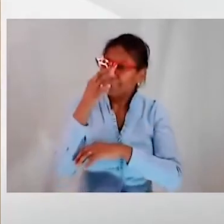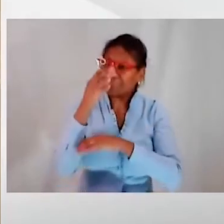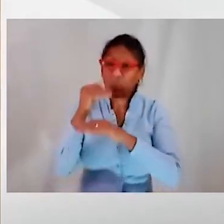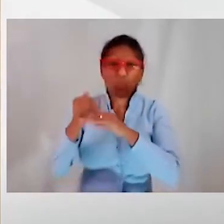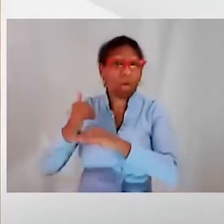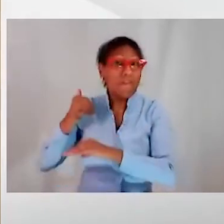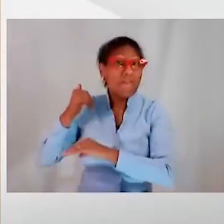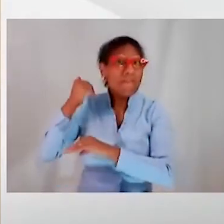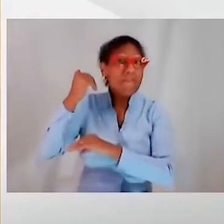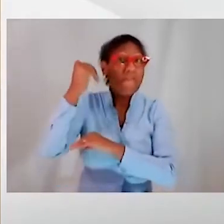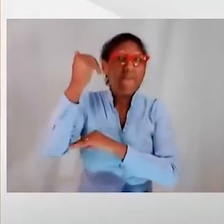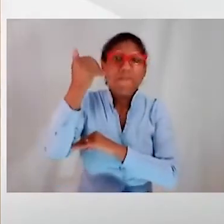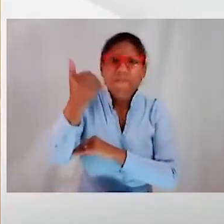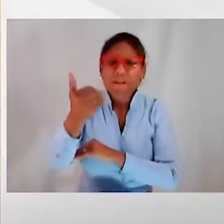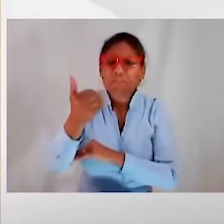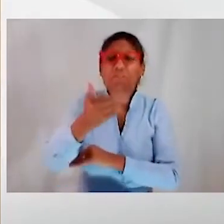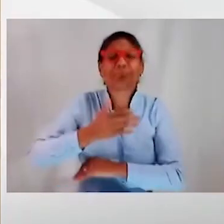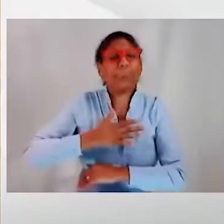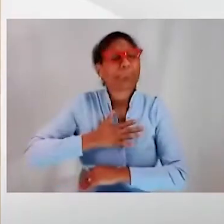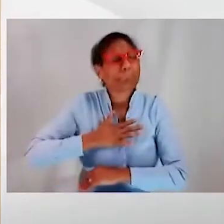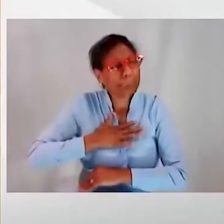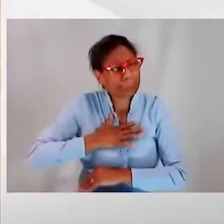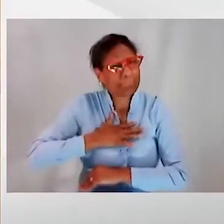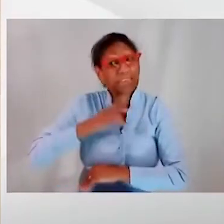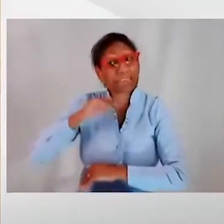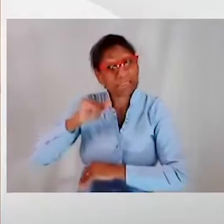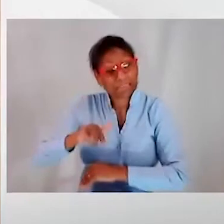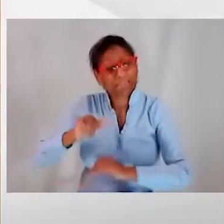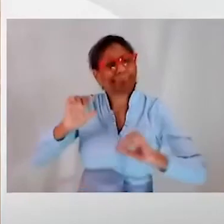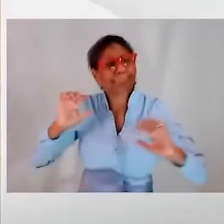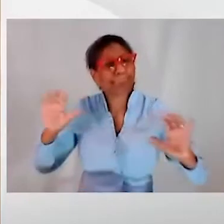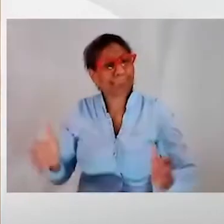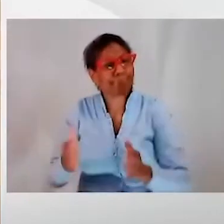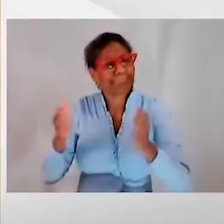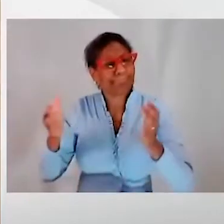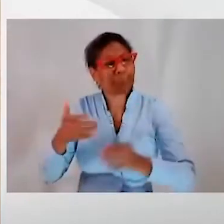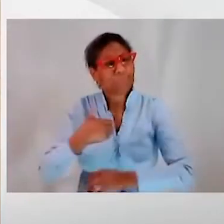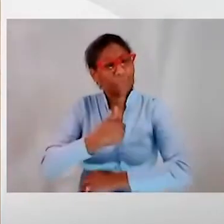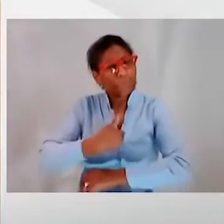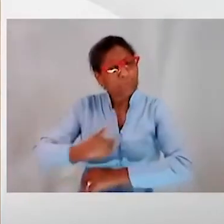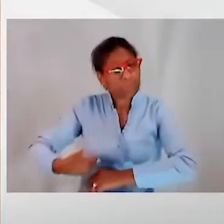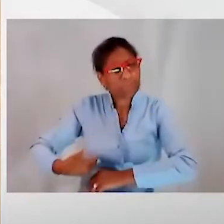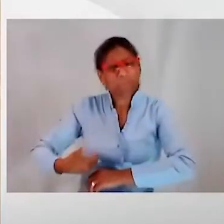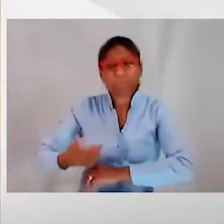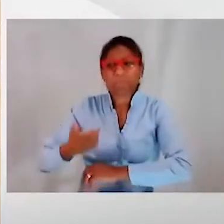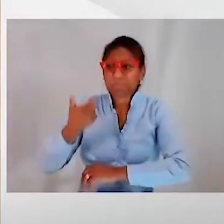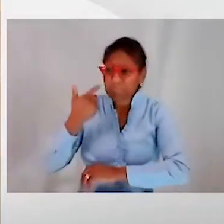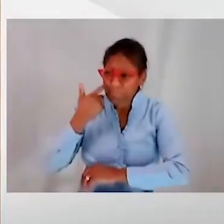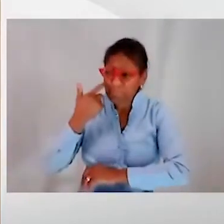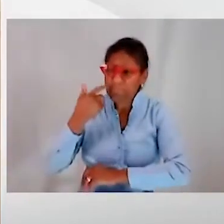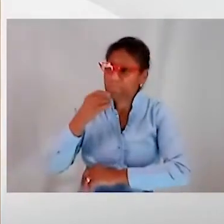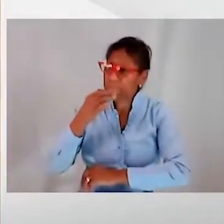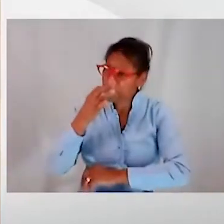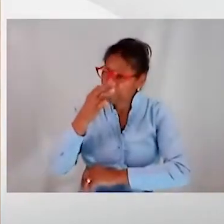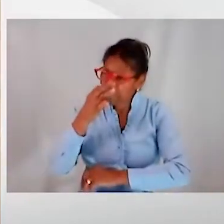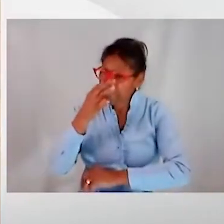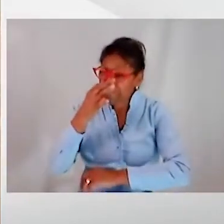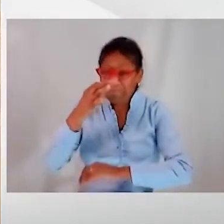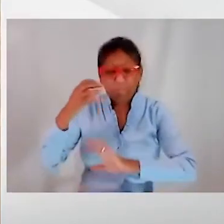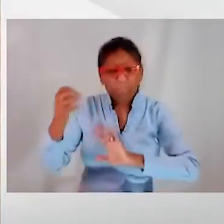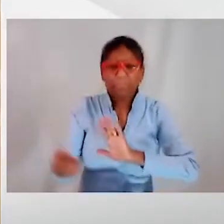inestimável. Com essa iniciativa, o senhor coloca o governador dentro do espírito de seu tempo